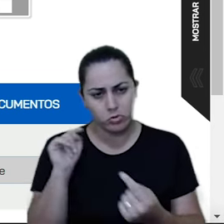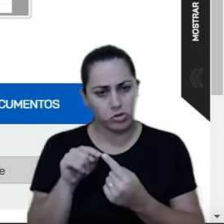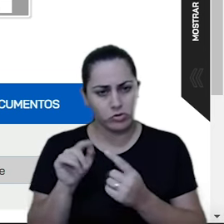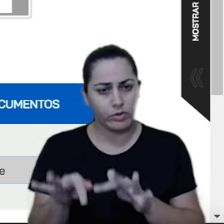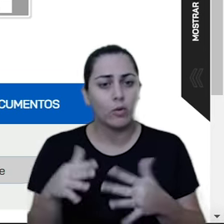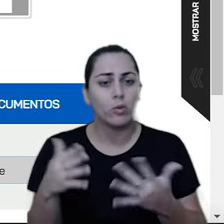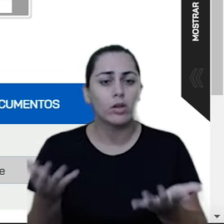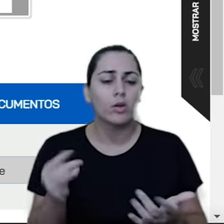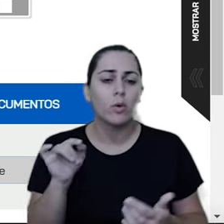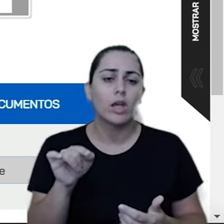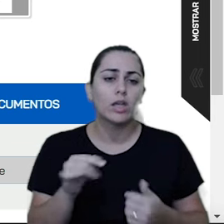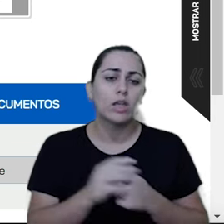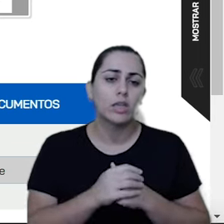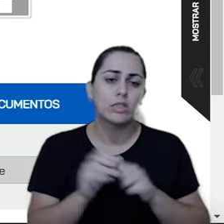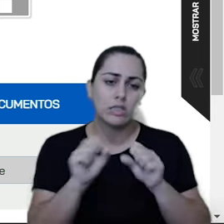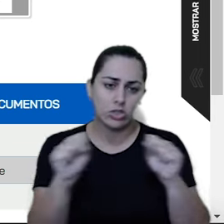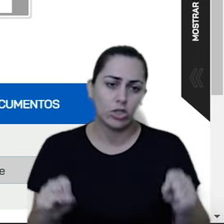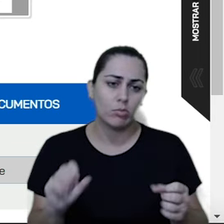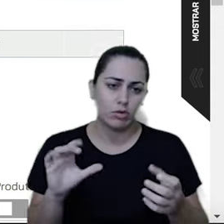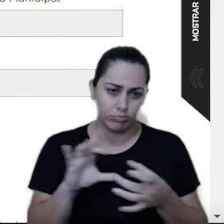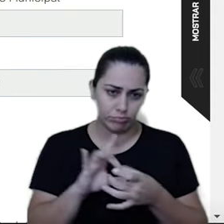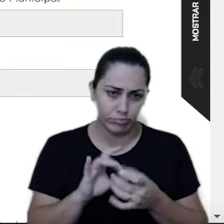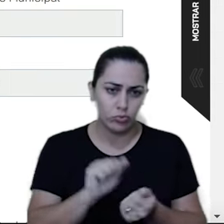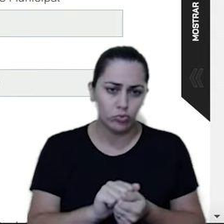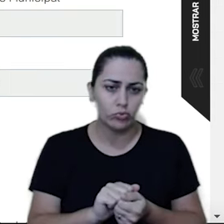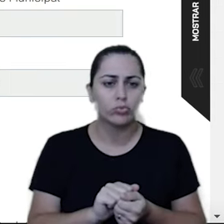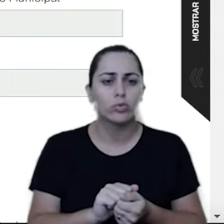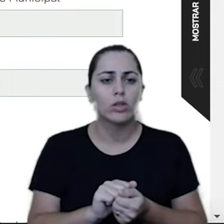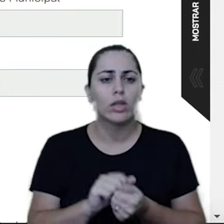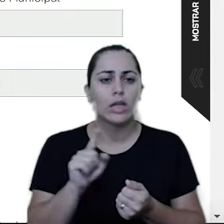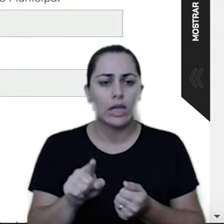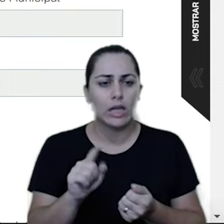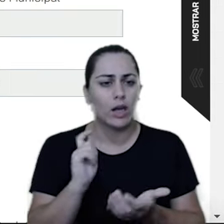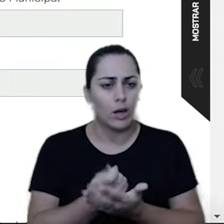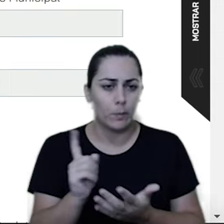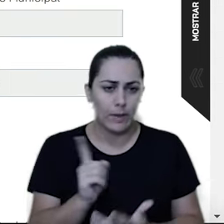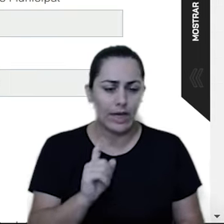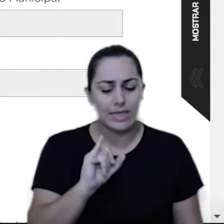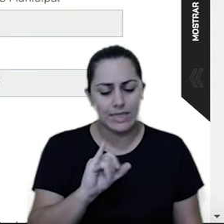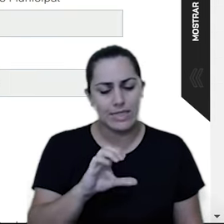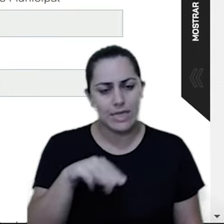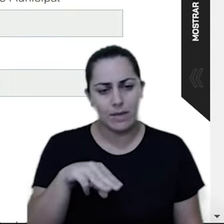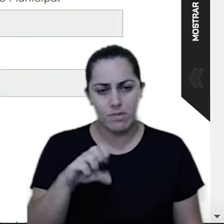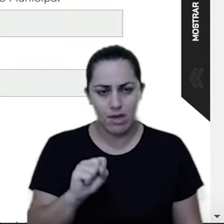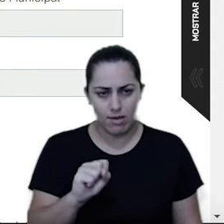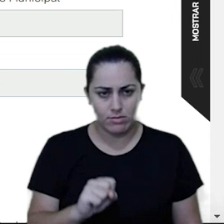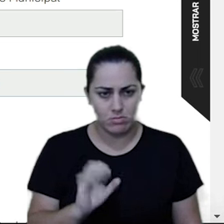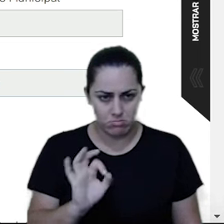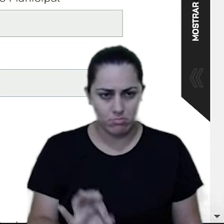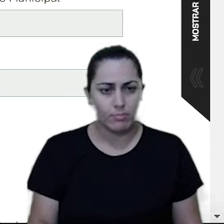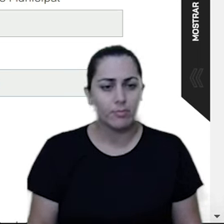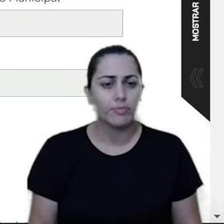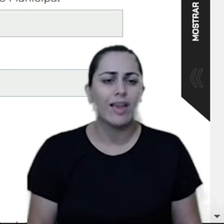aqui ele vai vincular no sistema ele é um consumidor final e ele é não contribuinte do cms